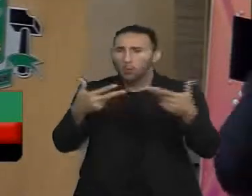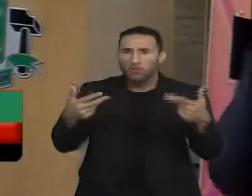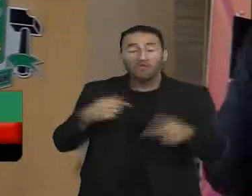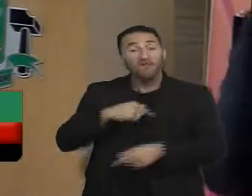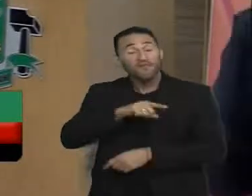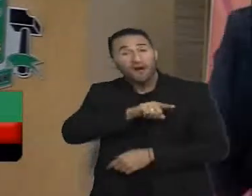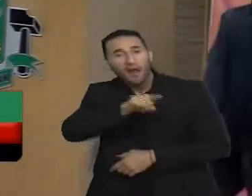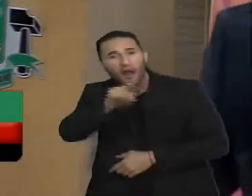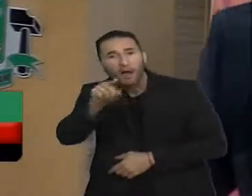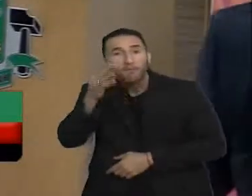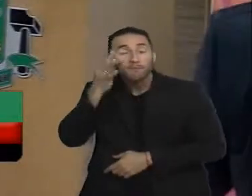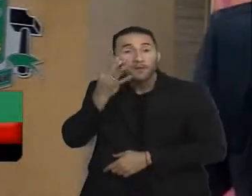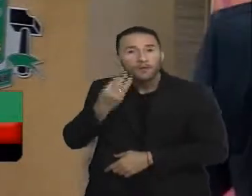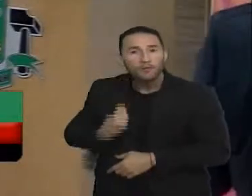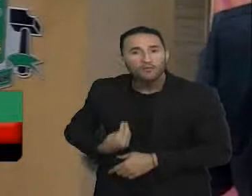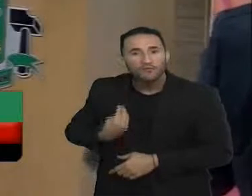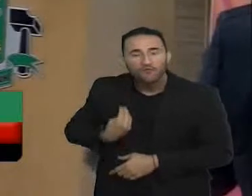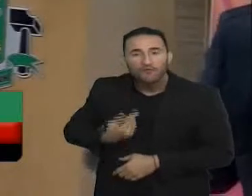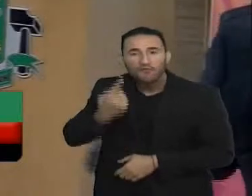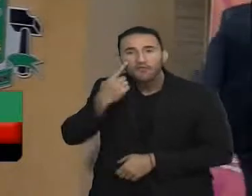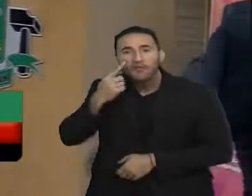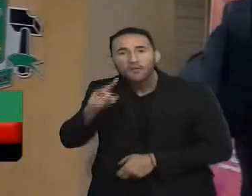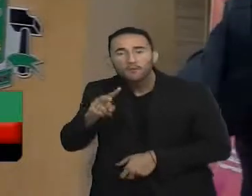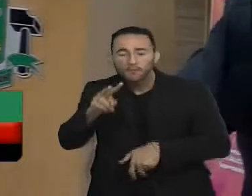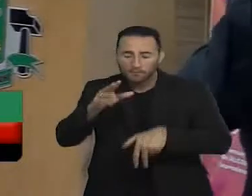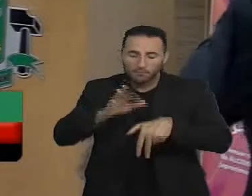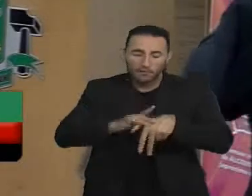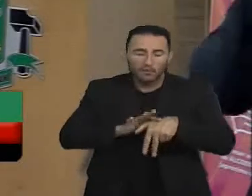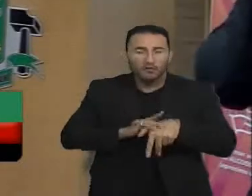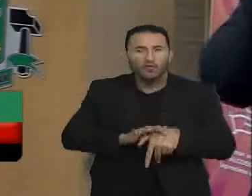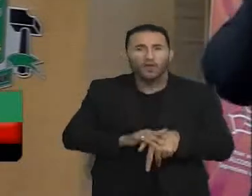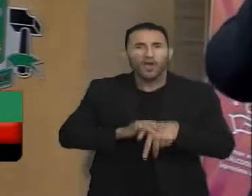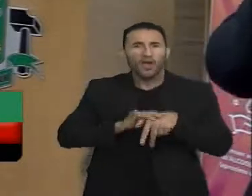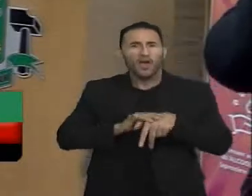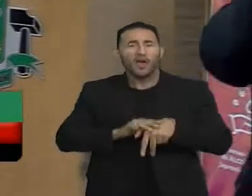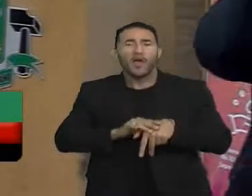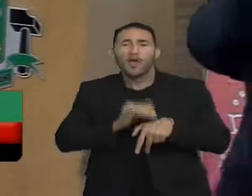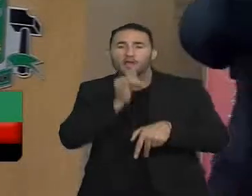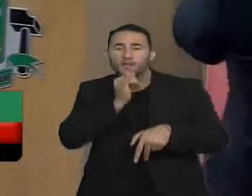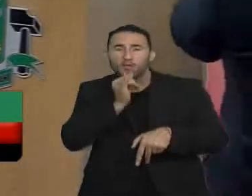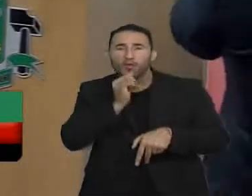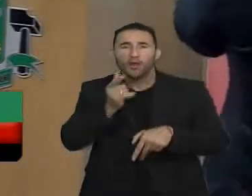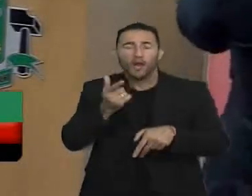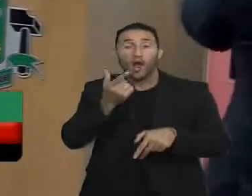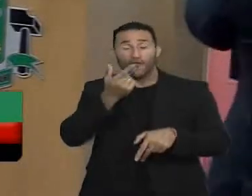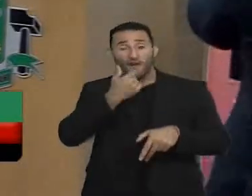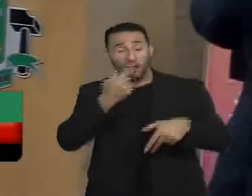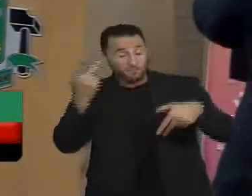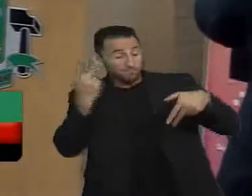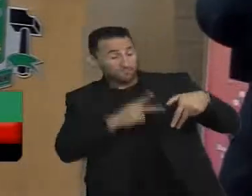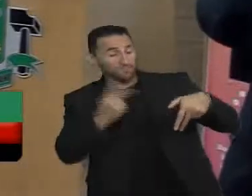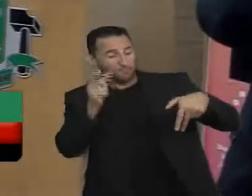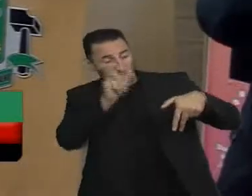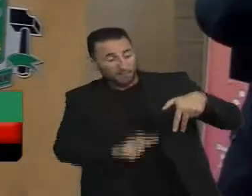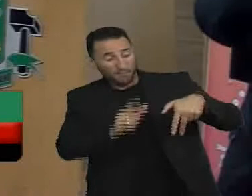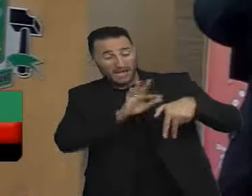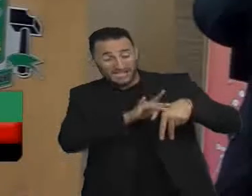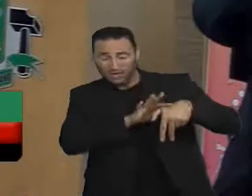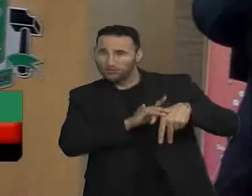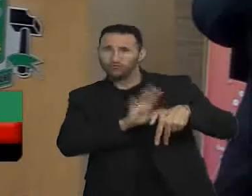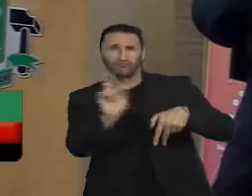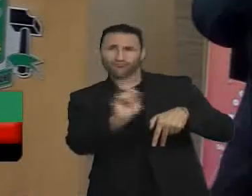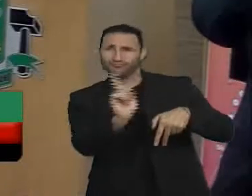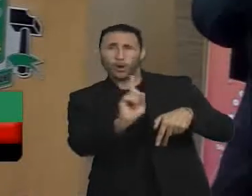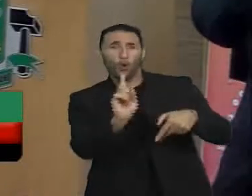paciente. Porque eu vejo o César, ele não atende as pessoas como paciente. Ele atende como